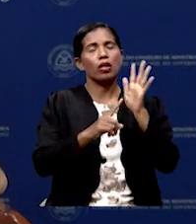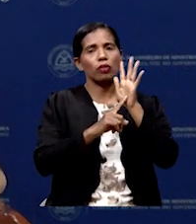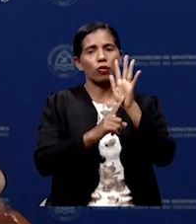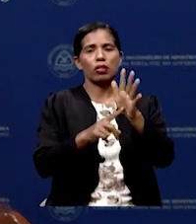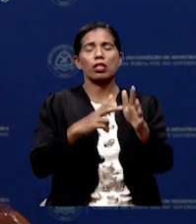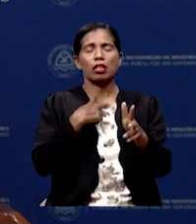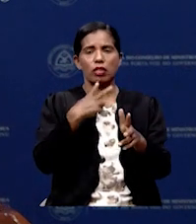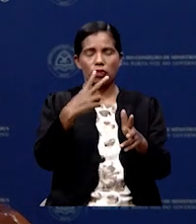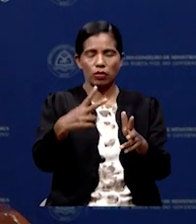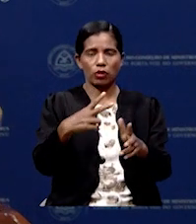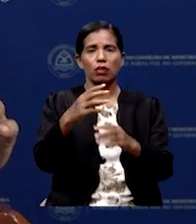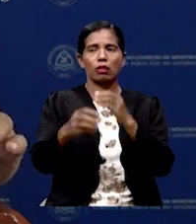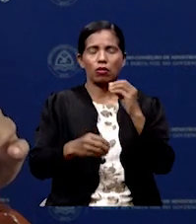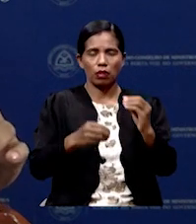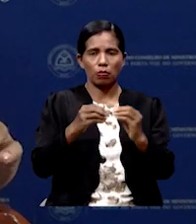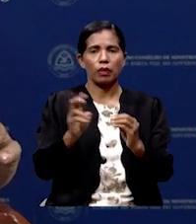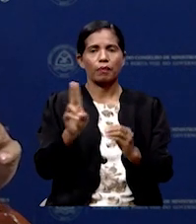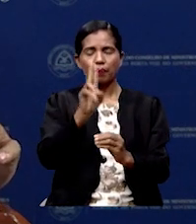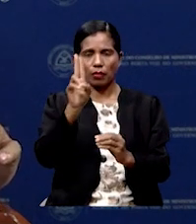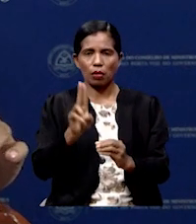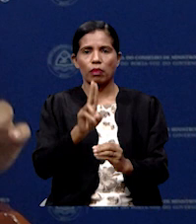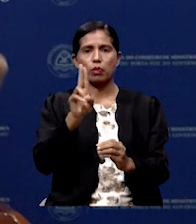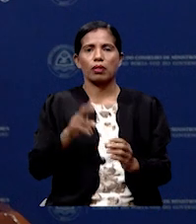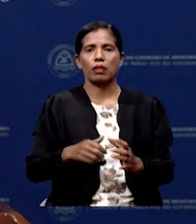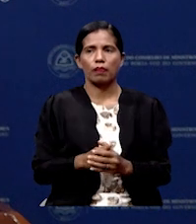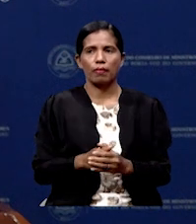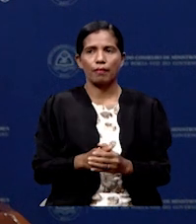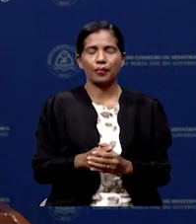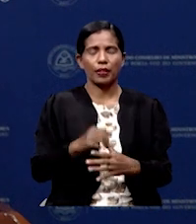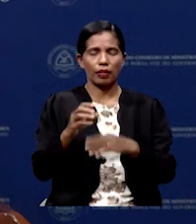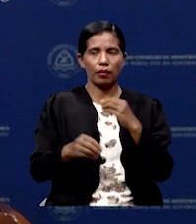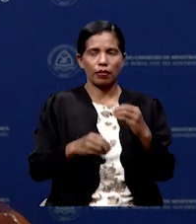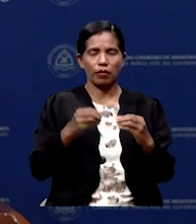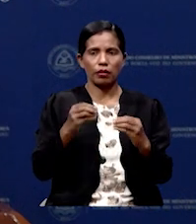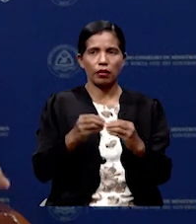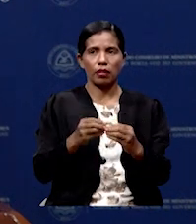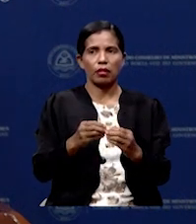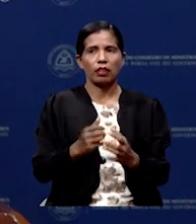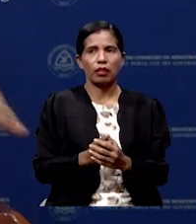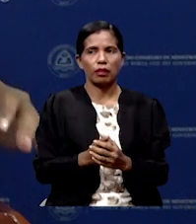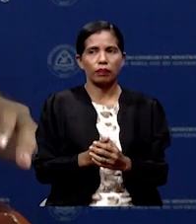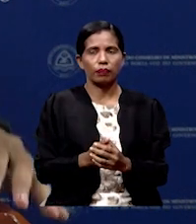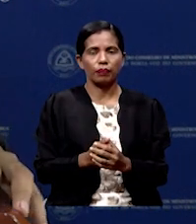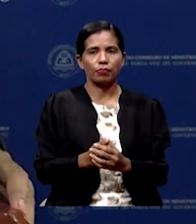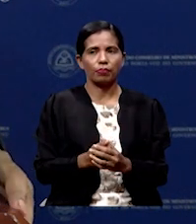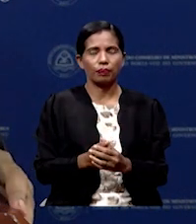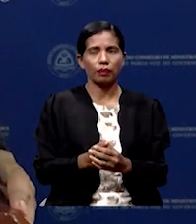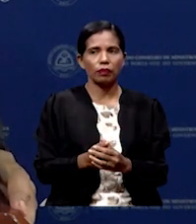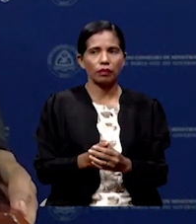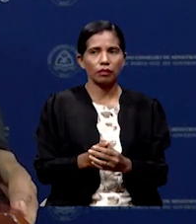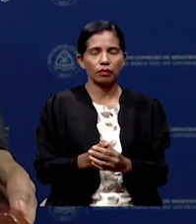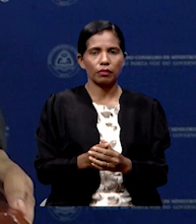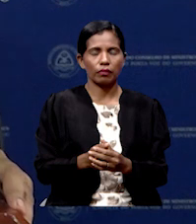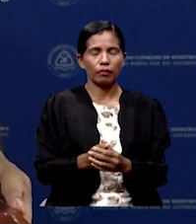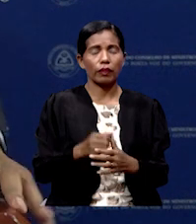vista, quando há uso, no, quando há nenhuma opinião contra a proliferação de armas